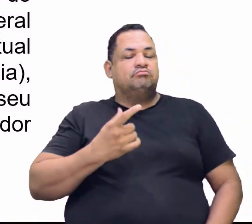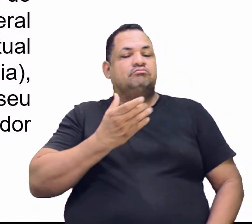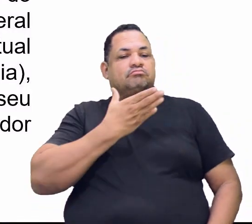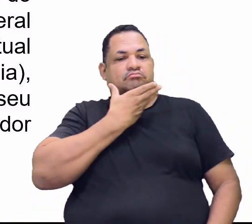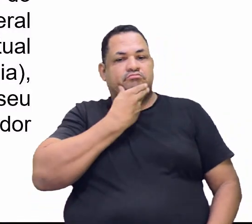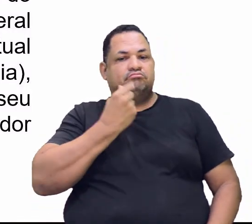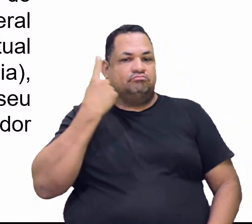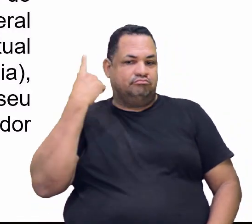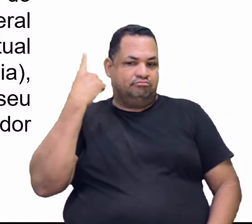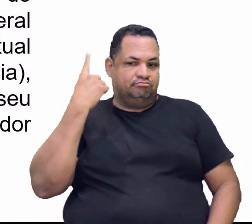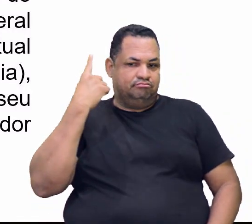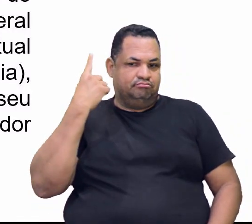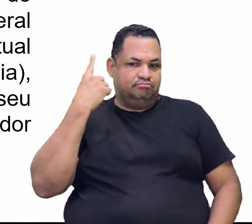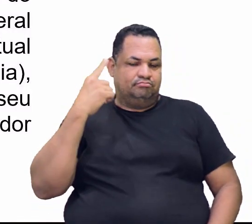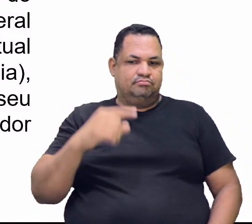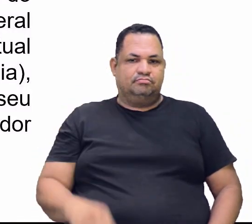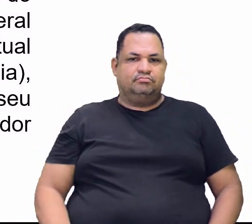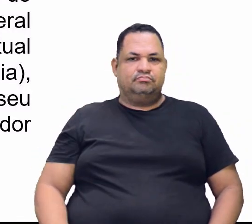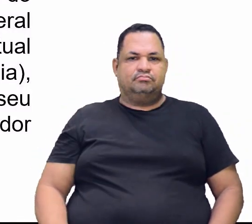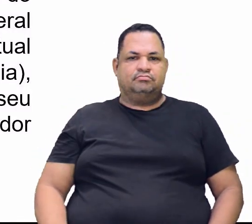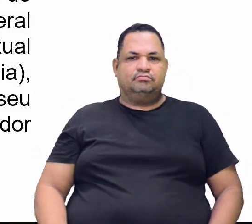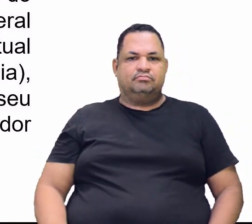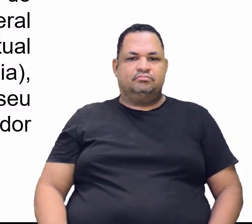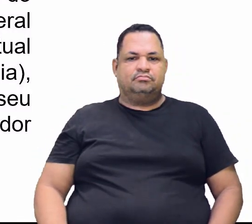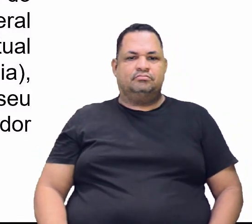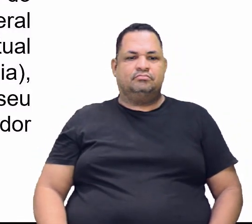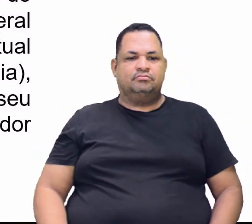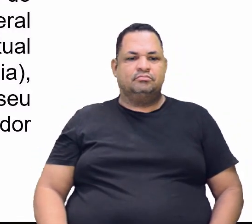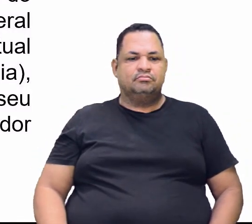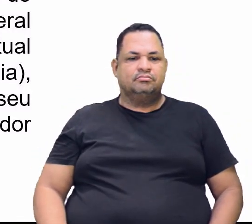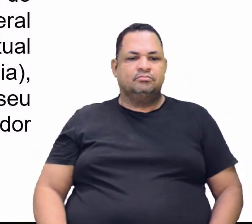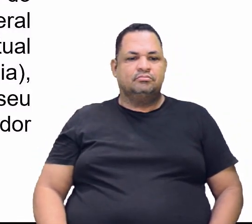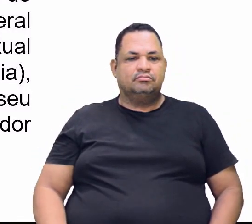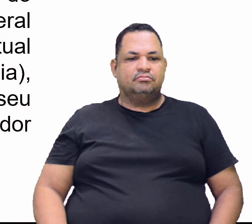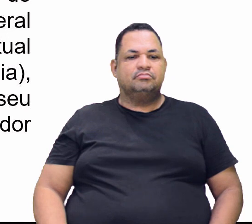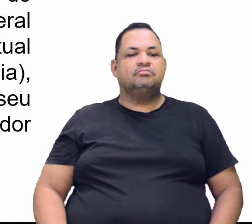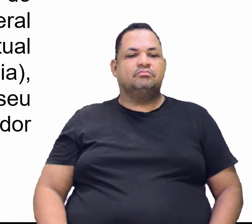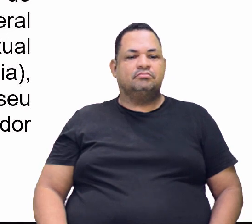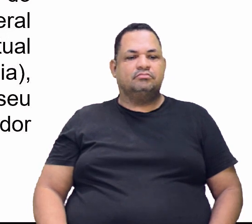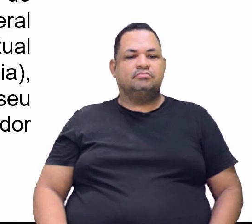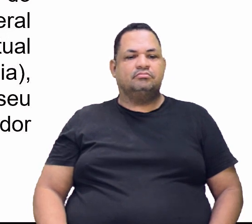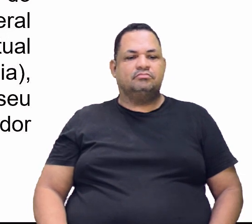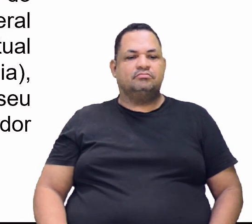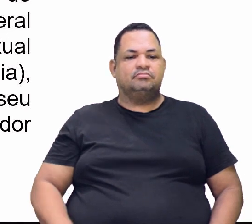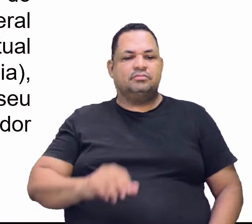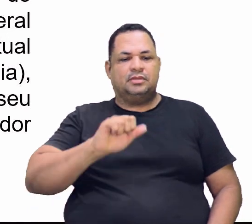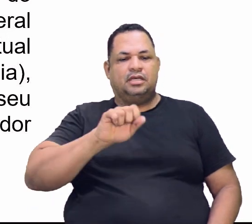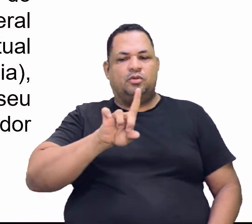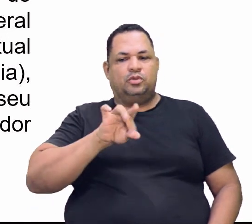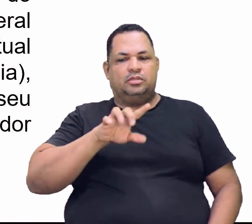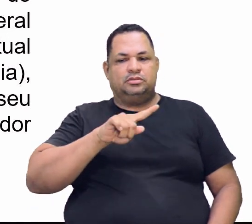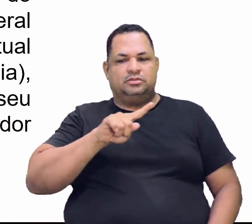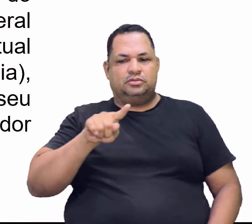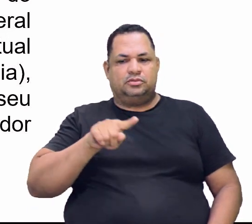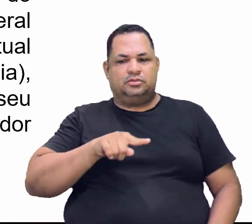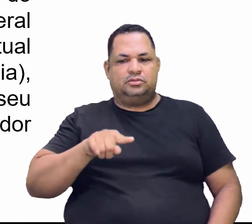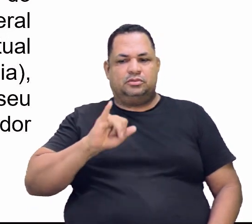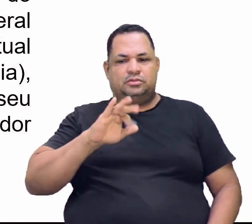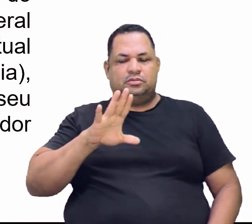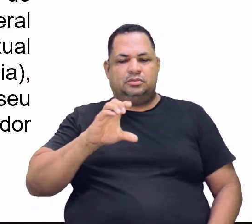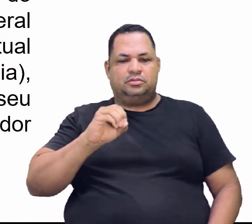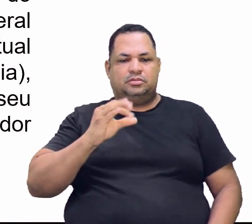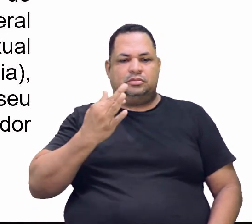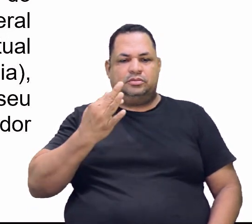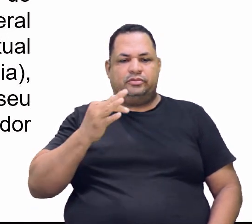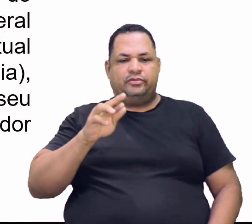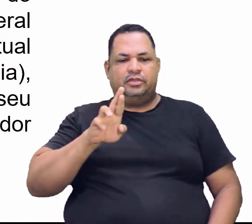Fera. Olha aqui com o Z, viu? Olha aí, viu, Samir? O Z,